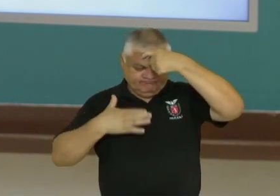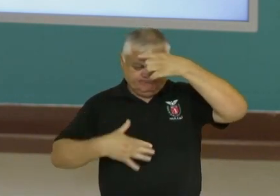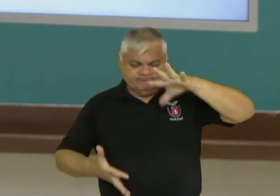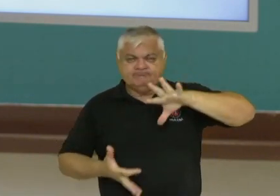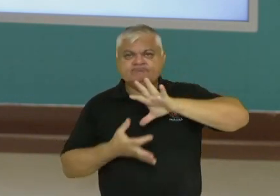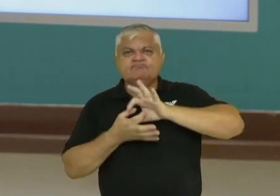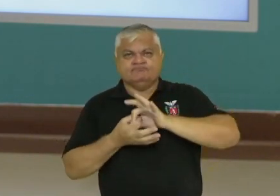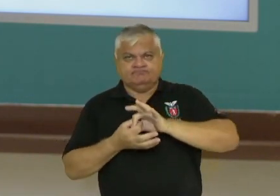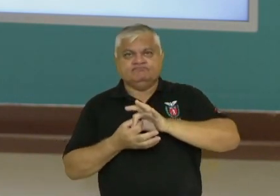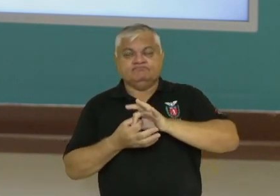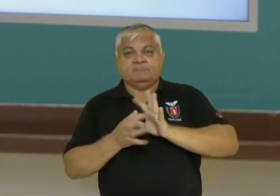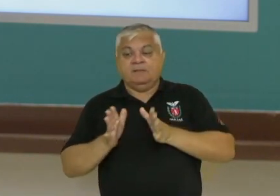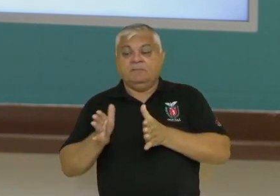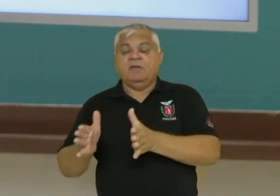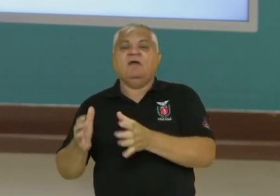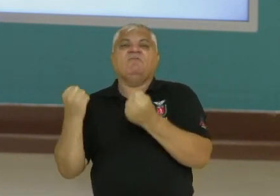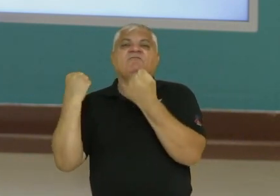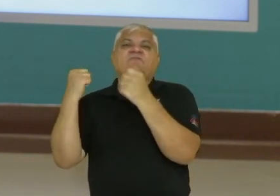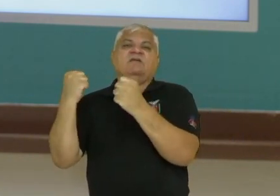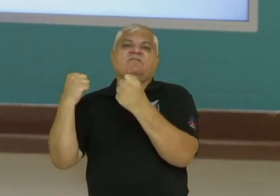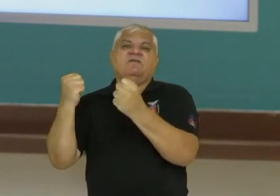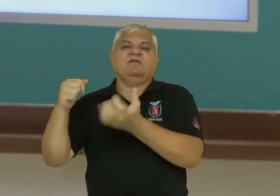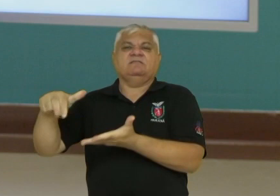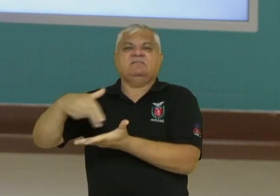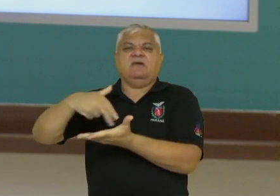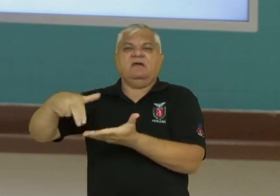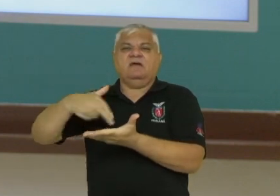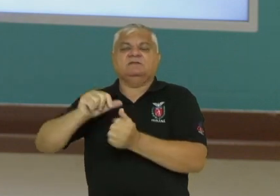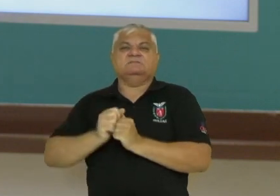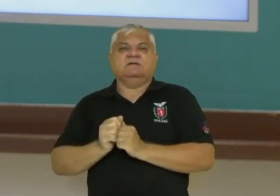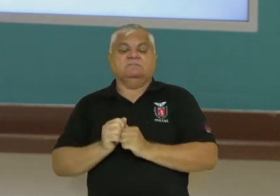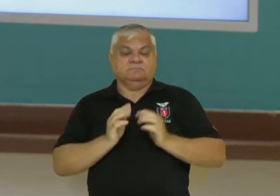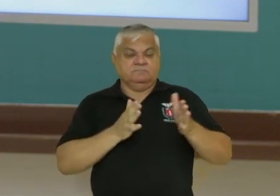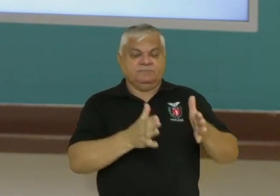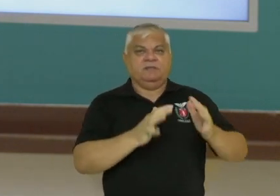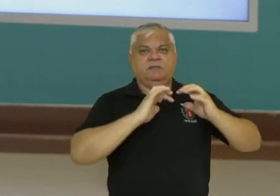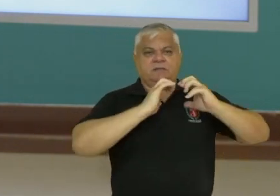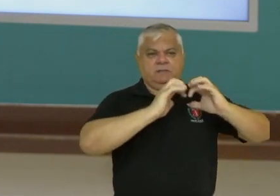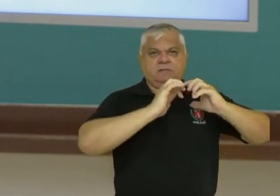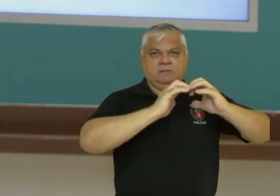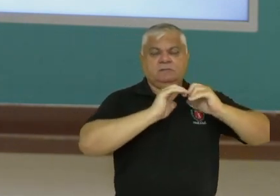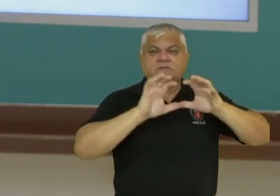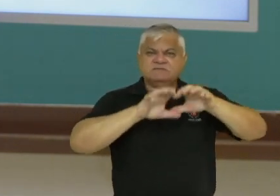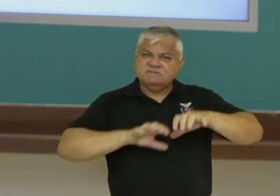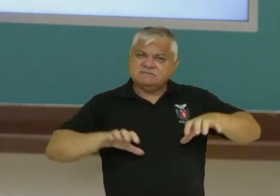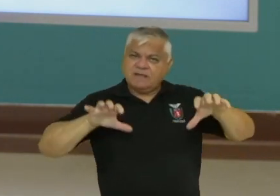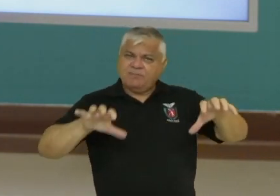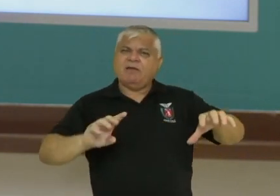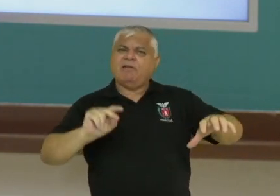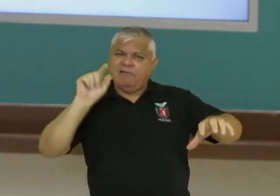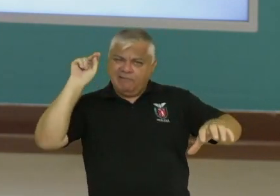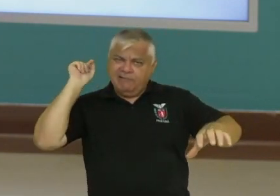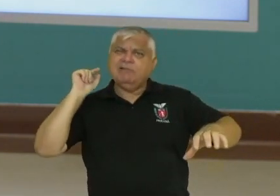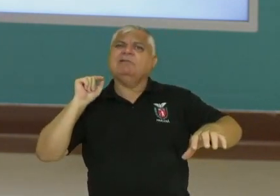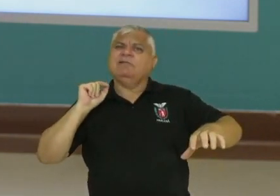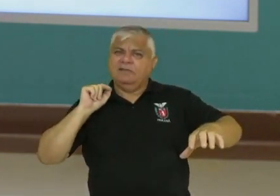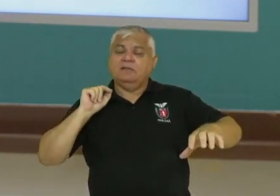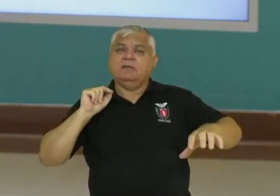separava-se então a atividade física, a dança, da atividade intelectual. Nós pensávamos esse